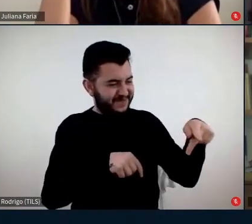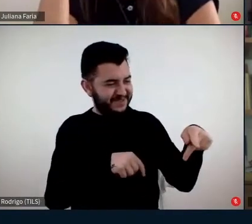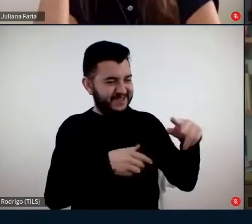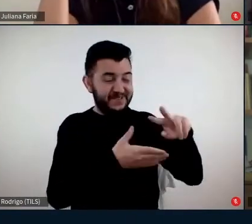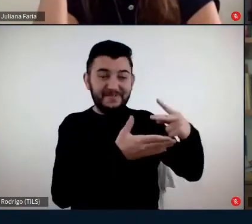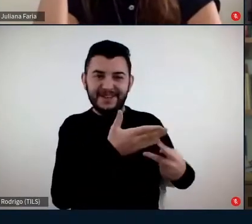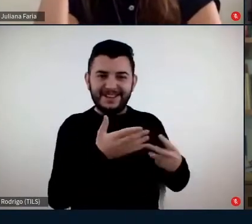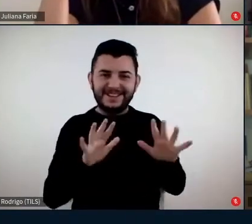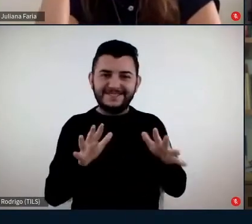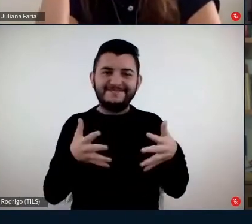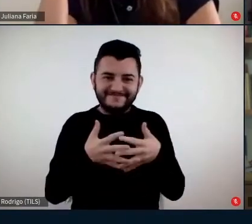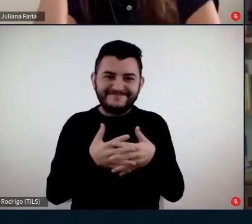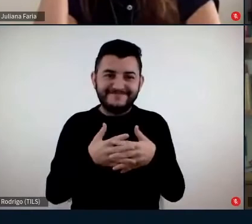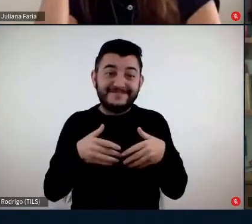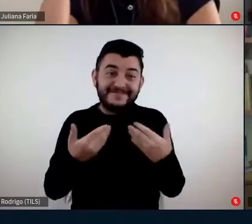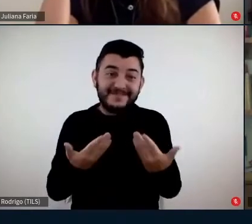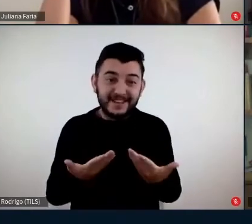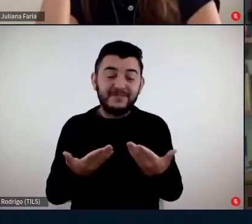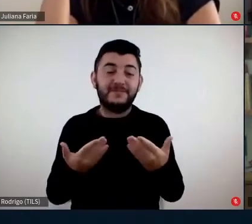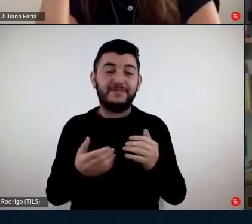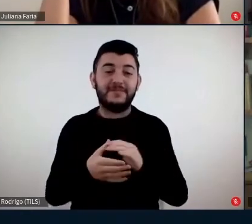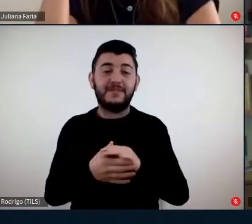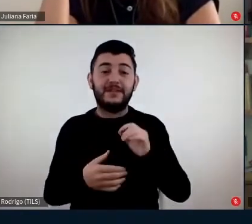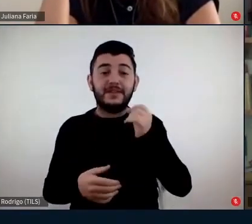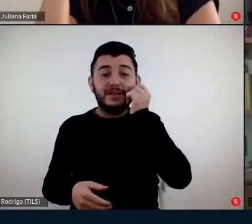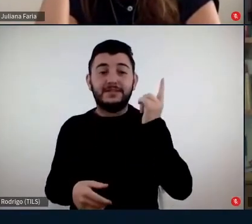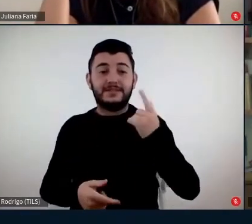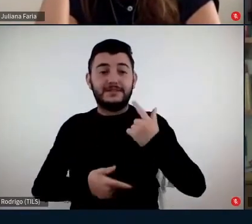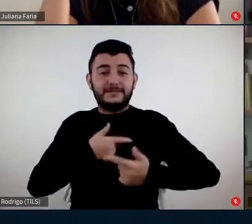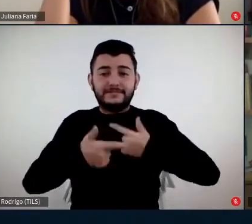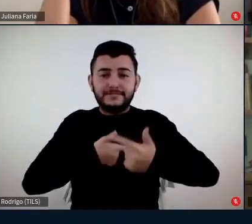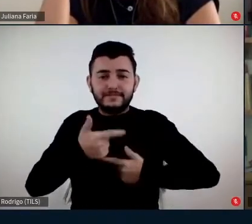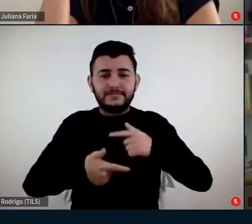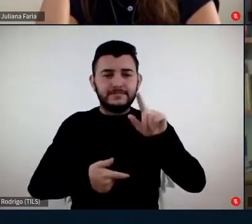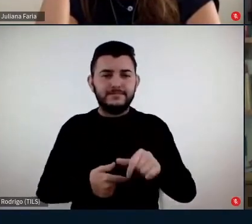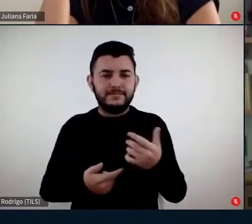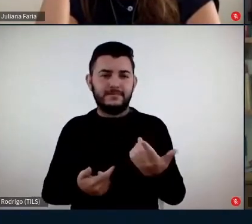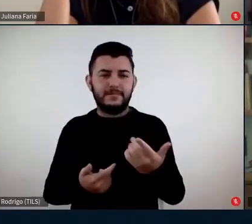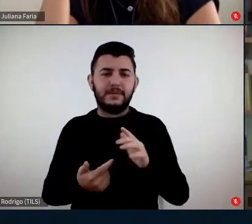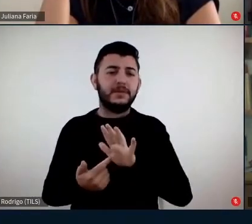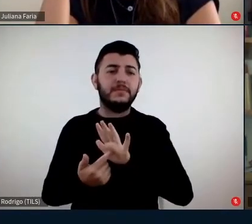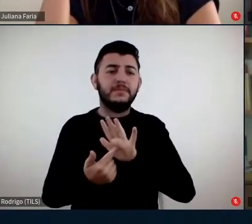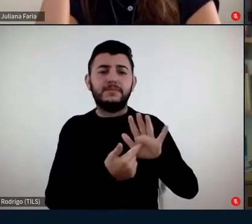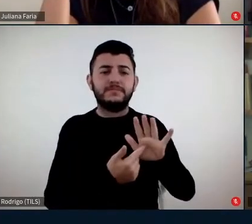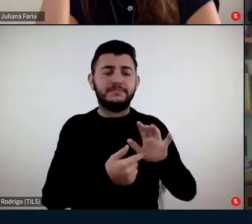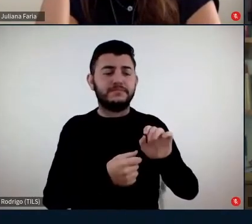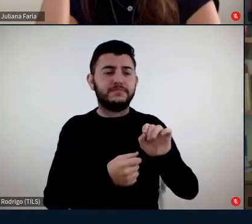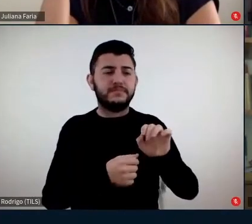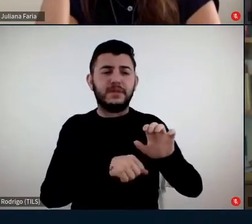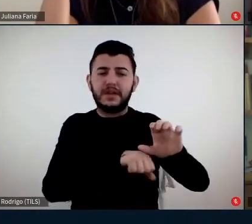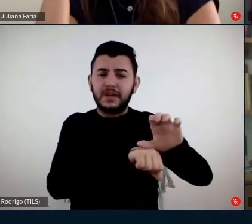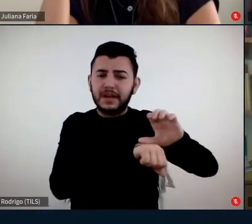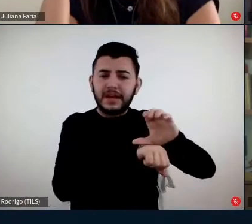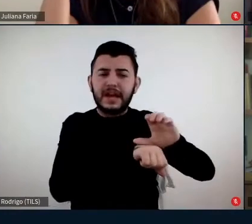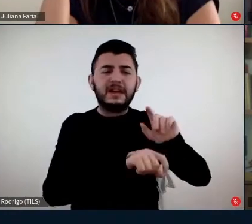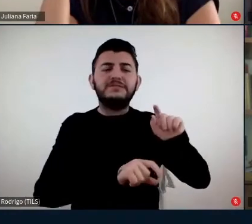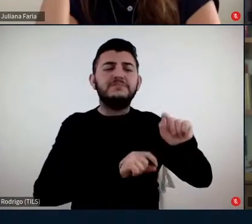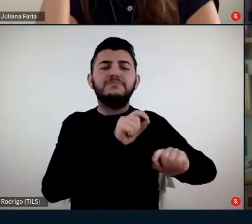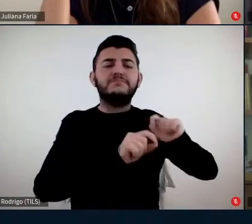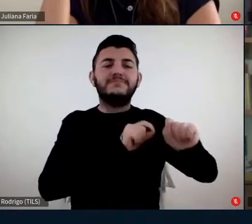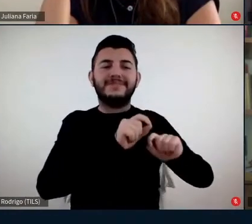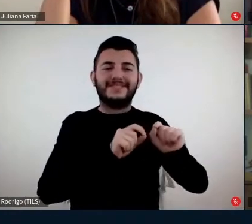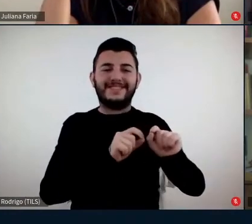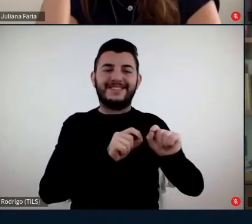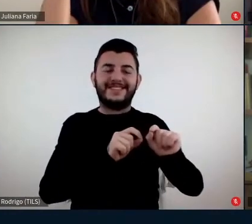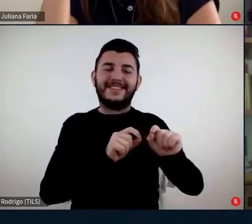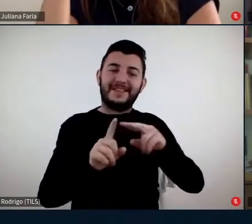era reunir o que é o CAIS, não uma perspectiva, que seria maravilhosa, Juliana, que era a